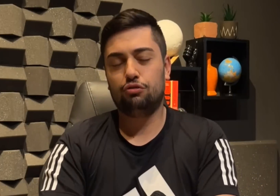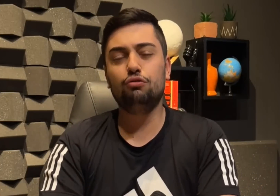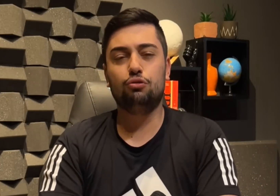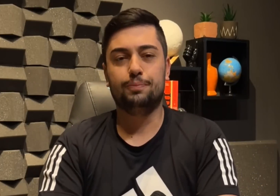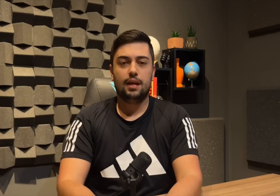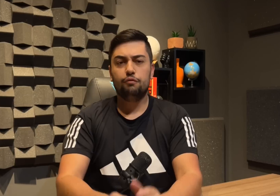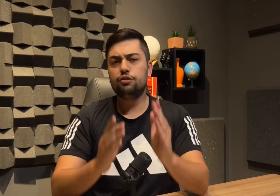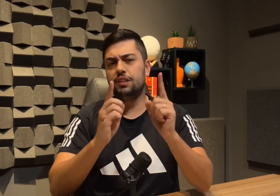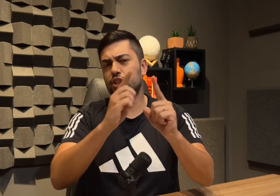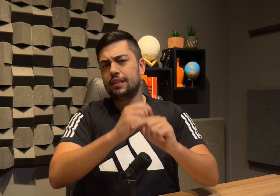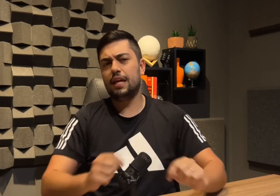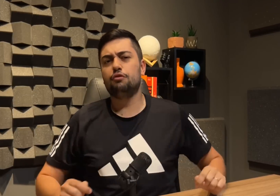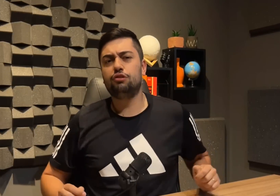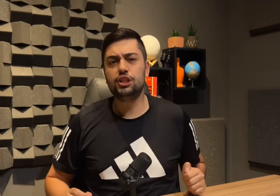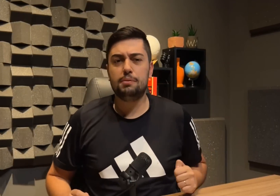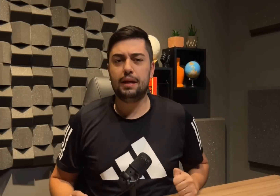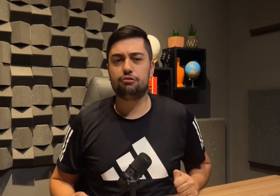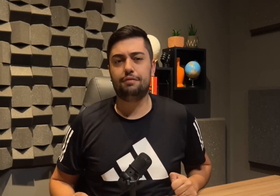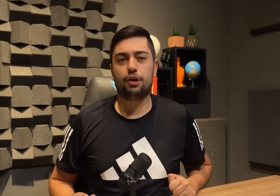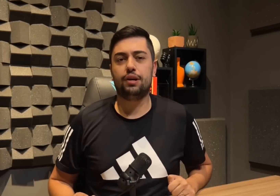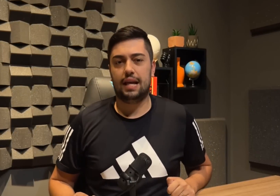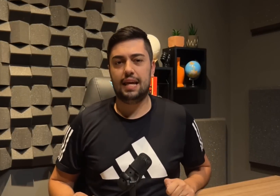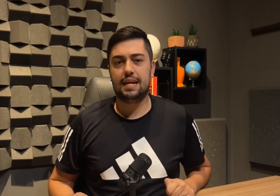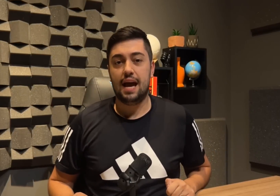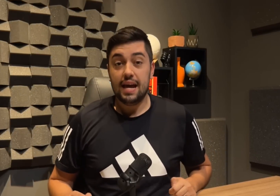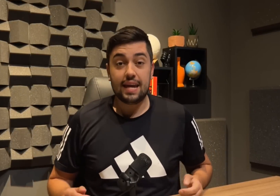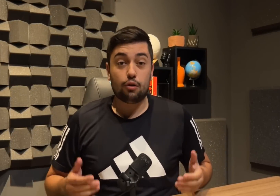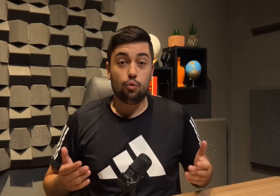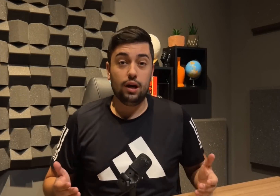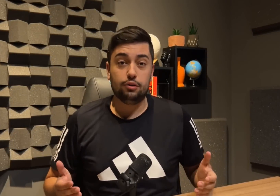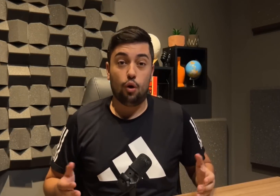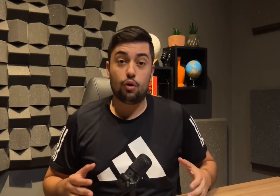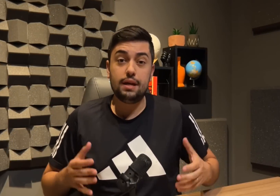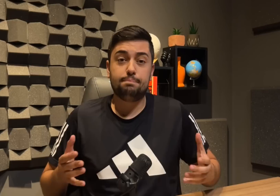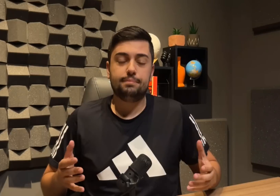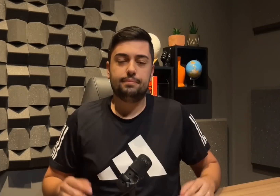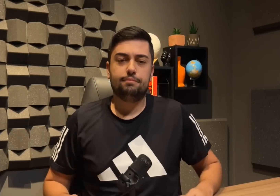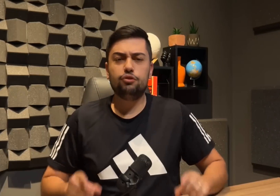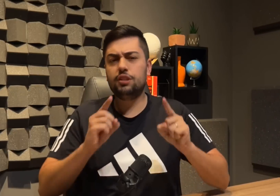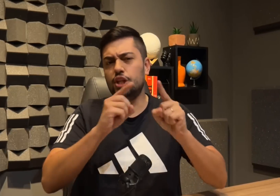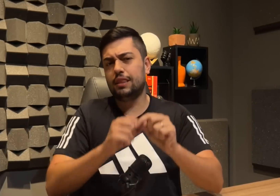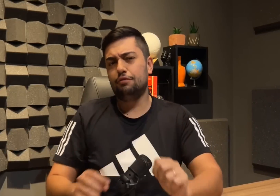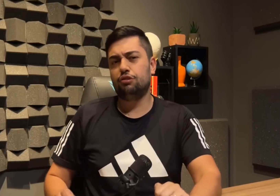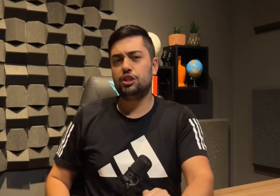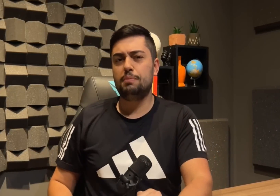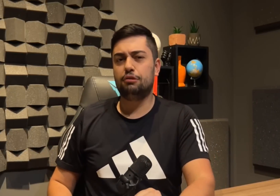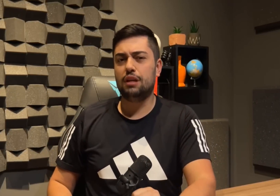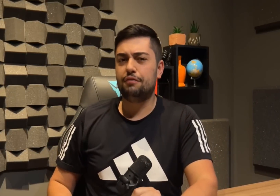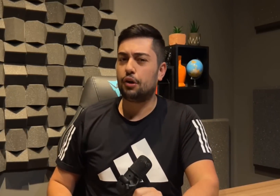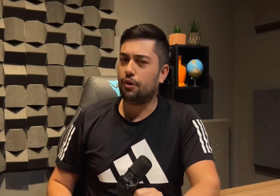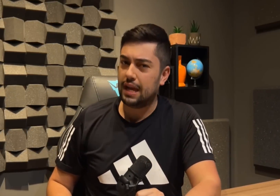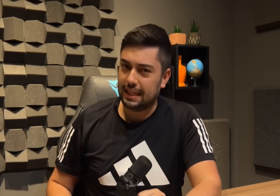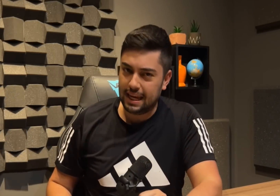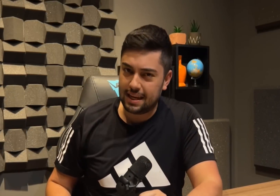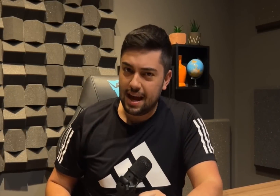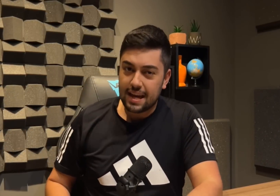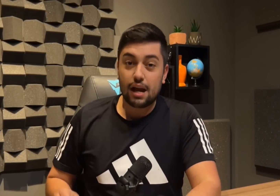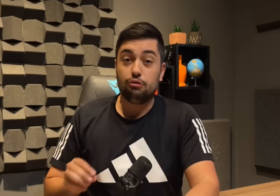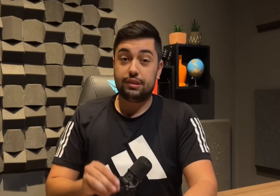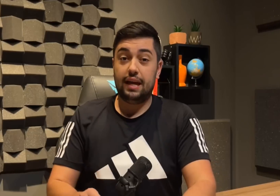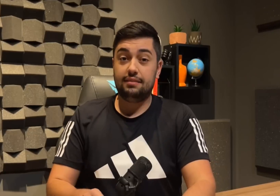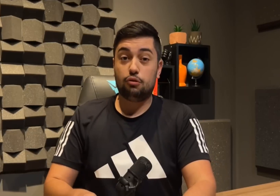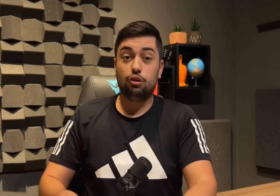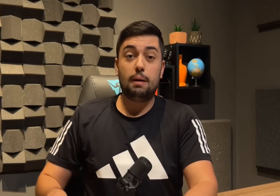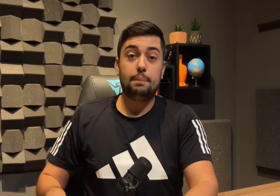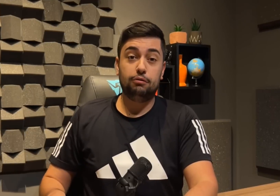pro nosso assunto você já teve o sentimento da Vergonha alheia que é quando alguém você já teve o sentimento da Vergonha alheia que